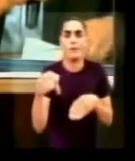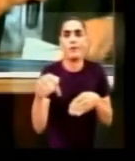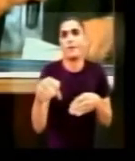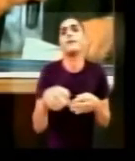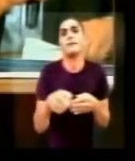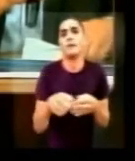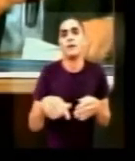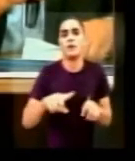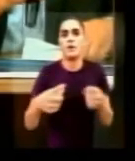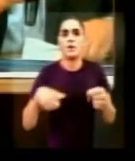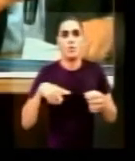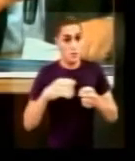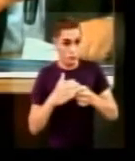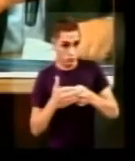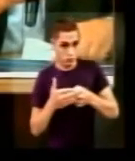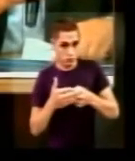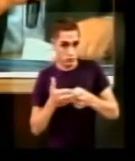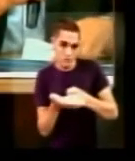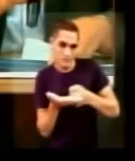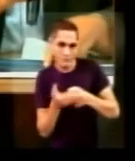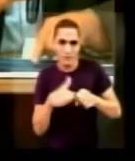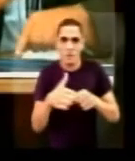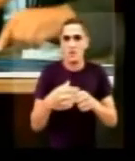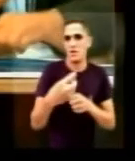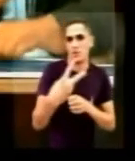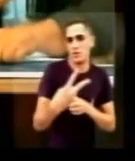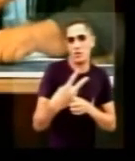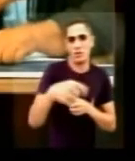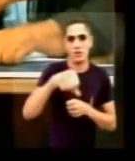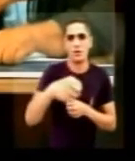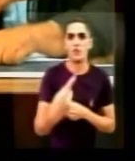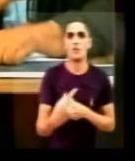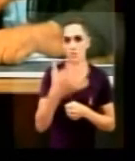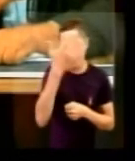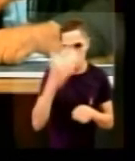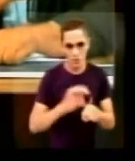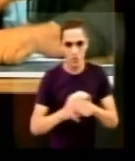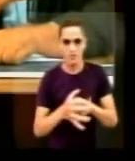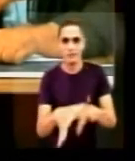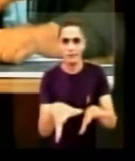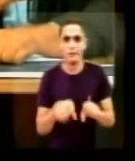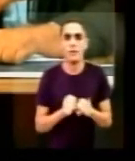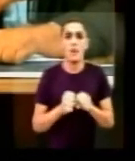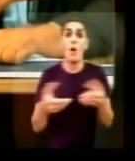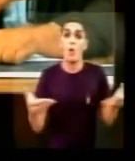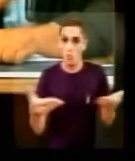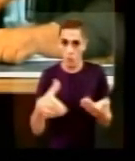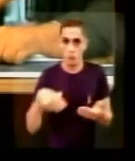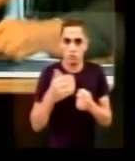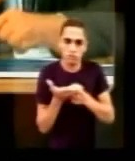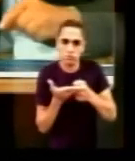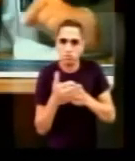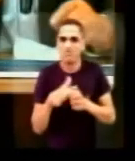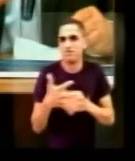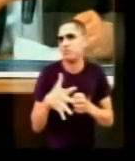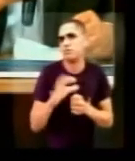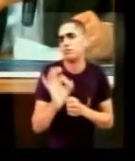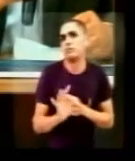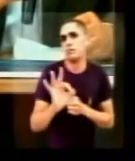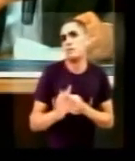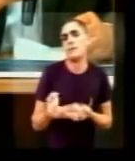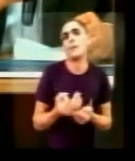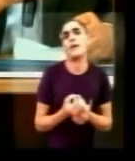tínhamos uma média de 291 casos e hoje nós estamos com uma média que varia